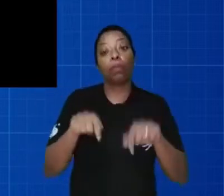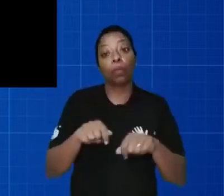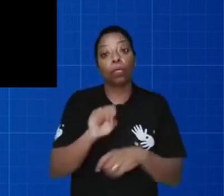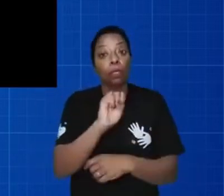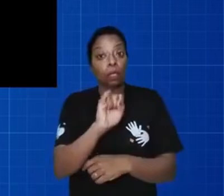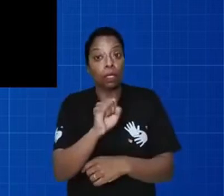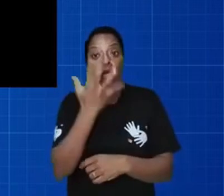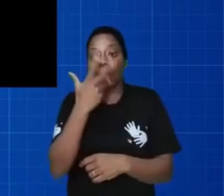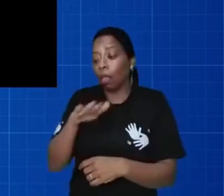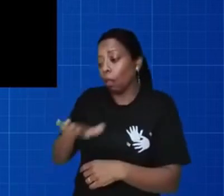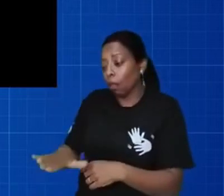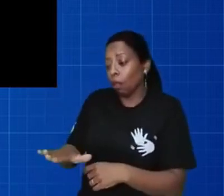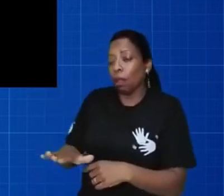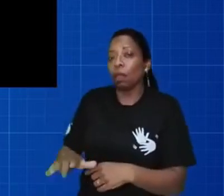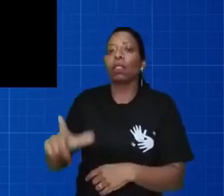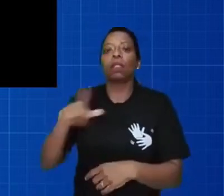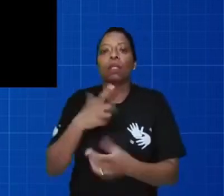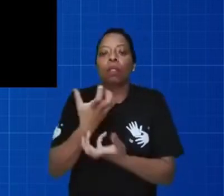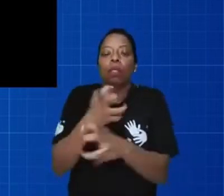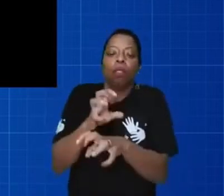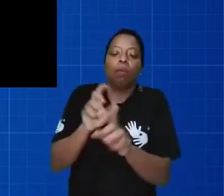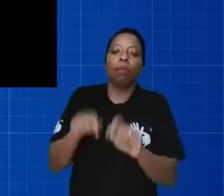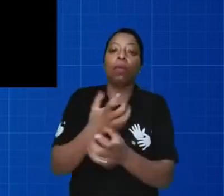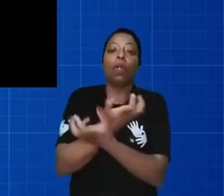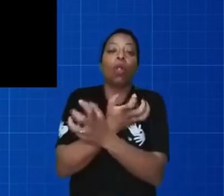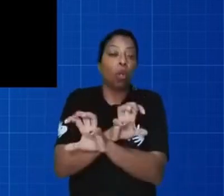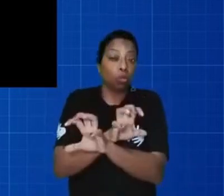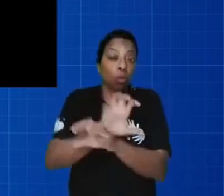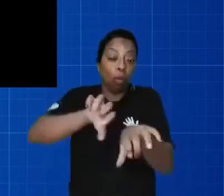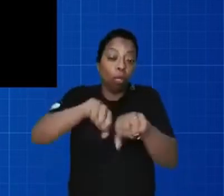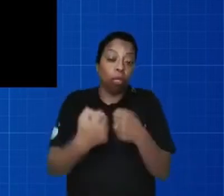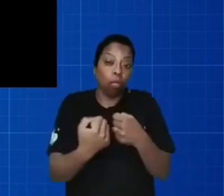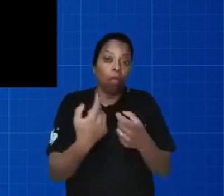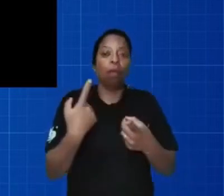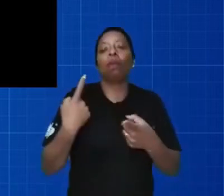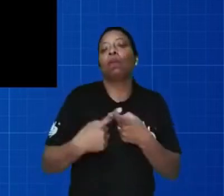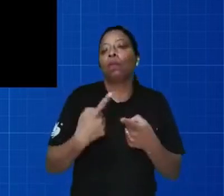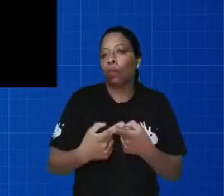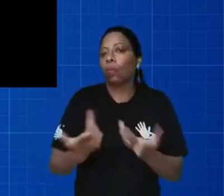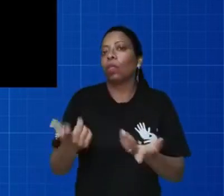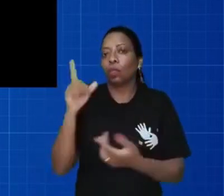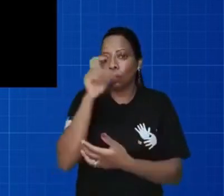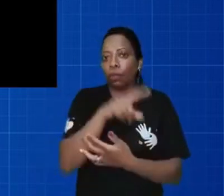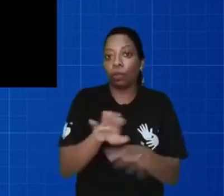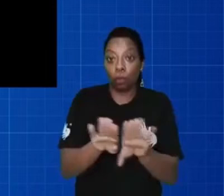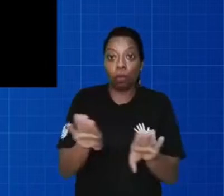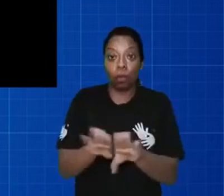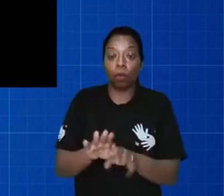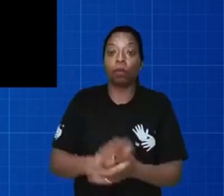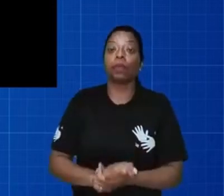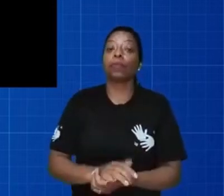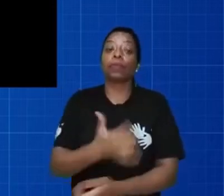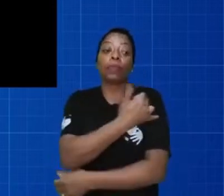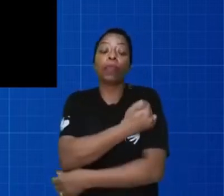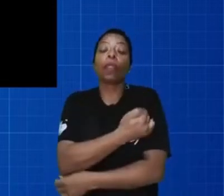ser fatal. Imunização, crianças menores de 4 anos tomam várias doses. E adultos precisam desse reforço a cada 10